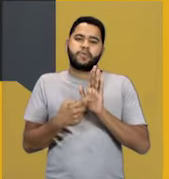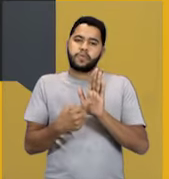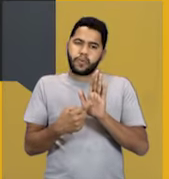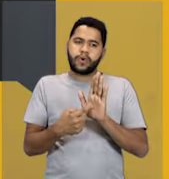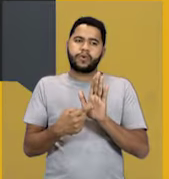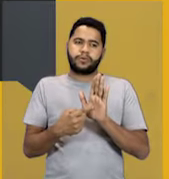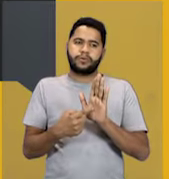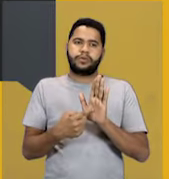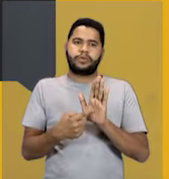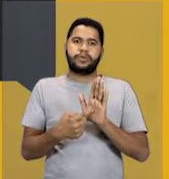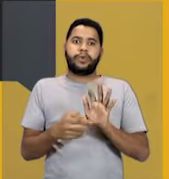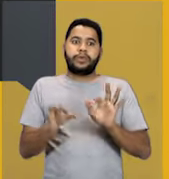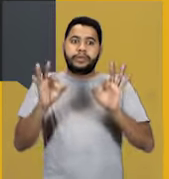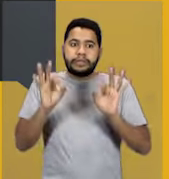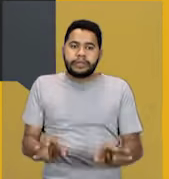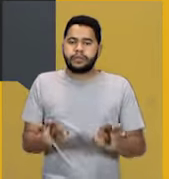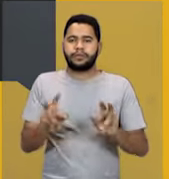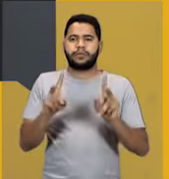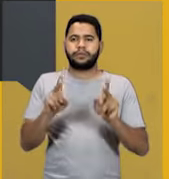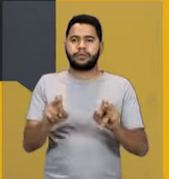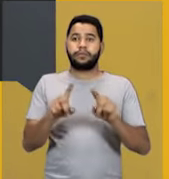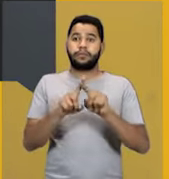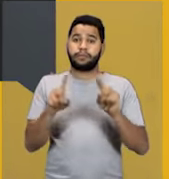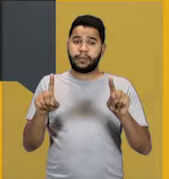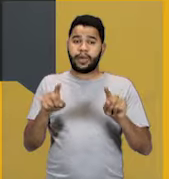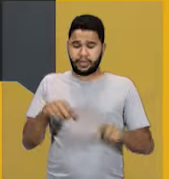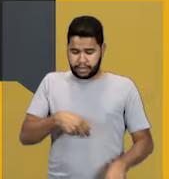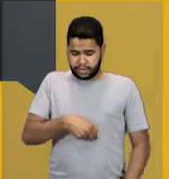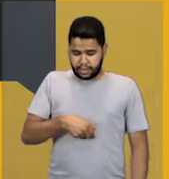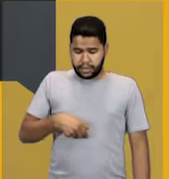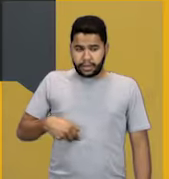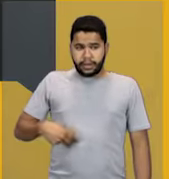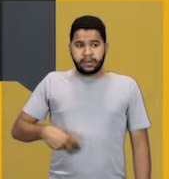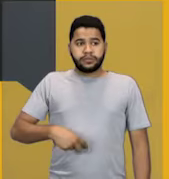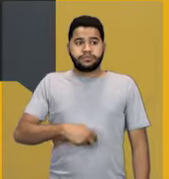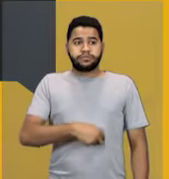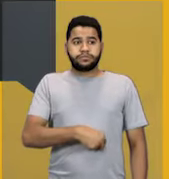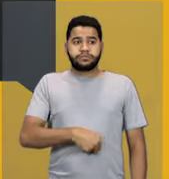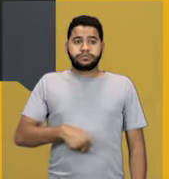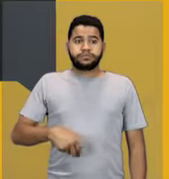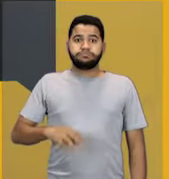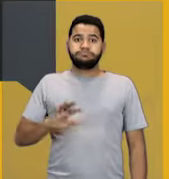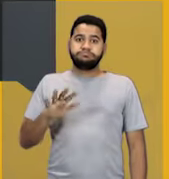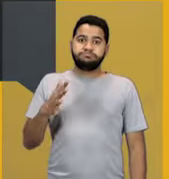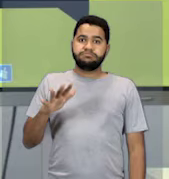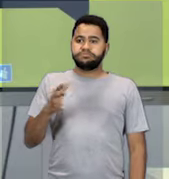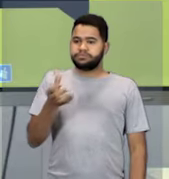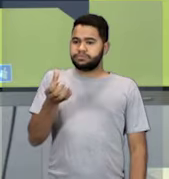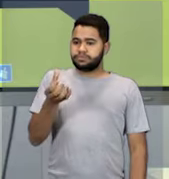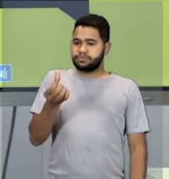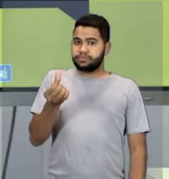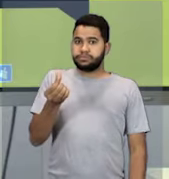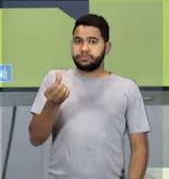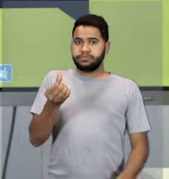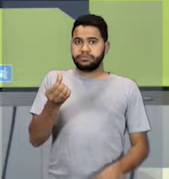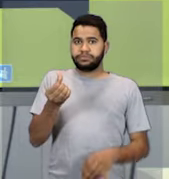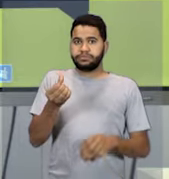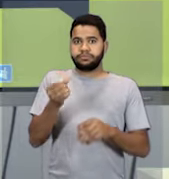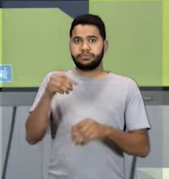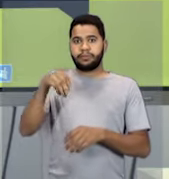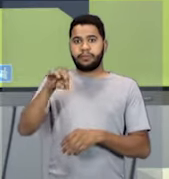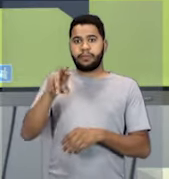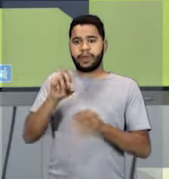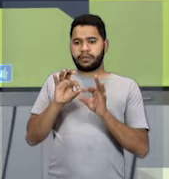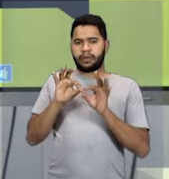representação, né, não exatamente como ele é, mas o intestino delgado, ele tem cerca de 6 metros de